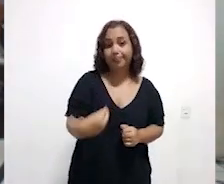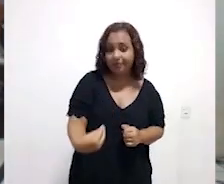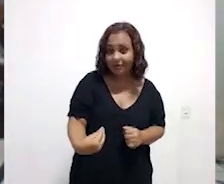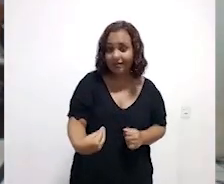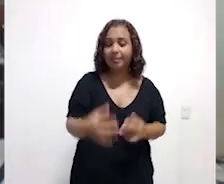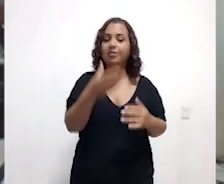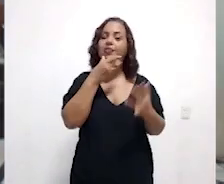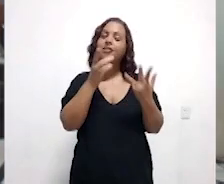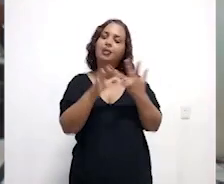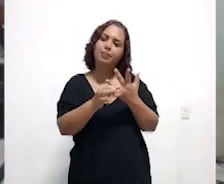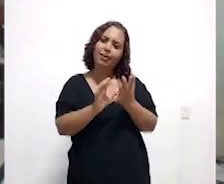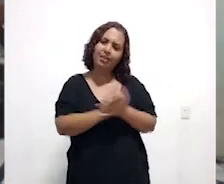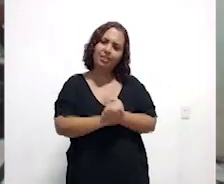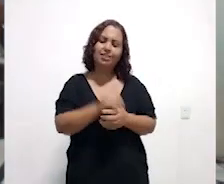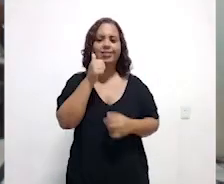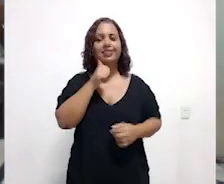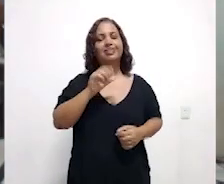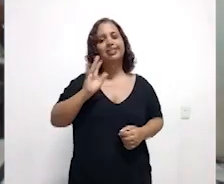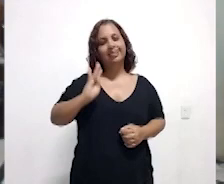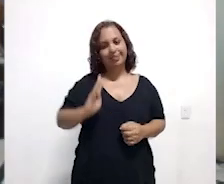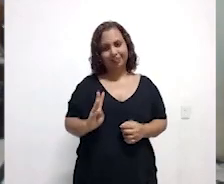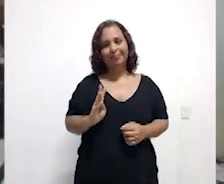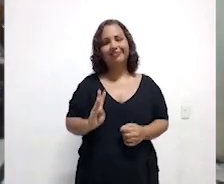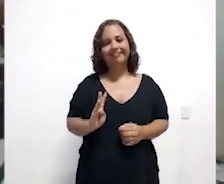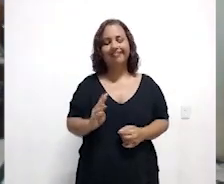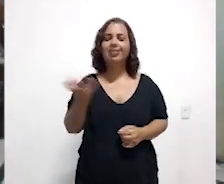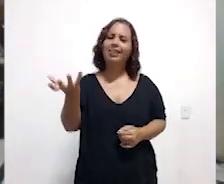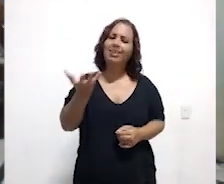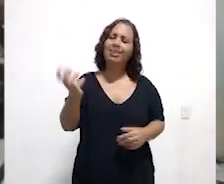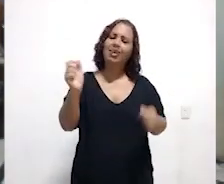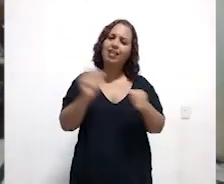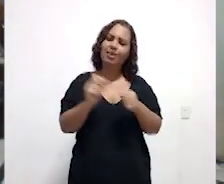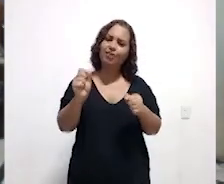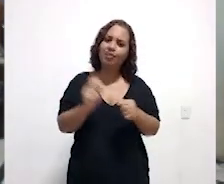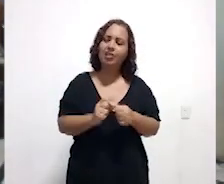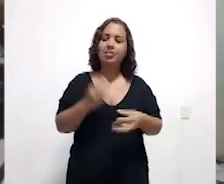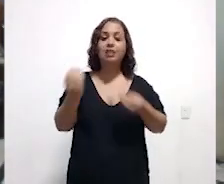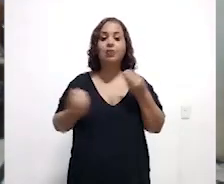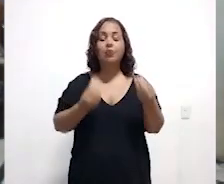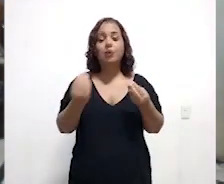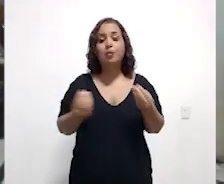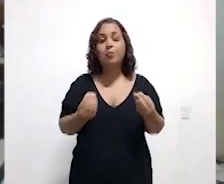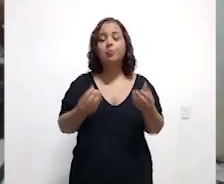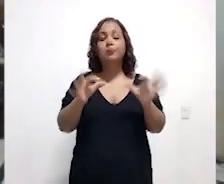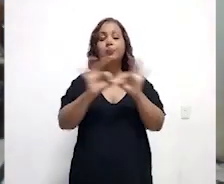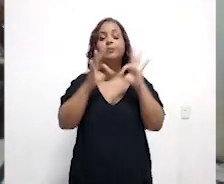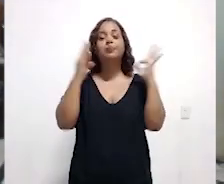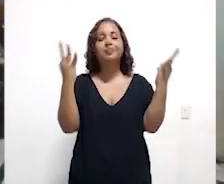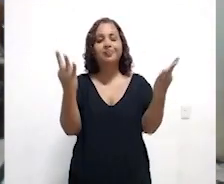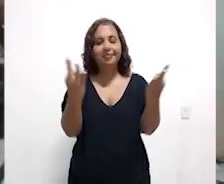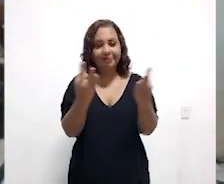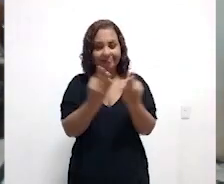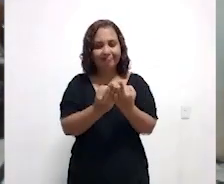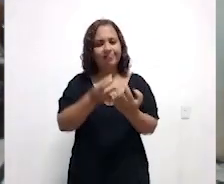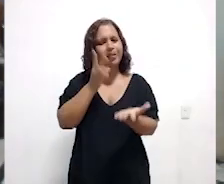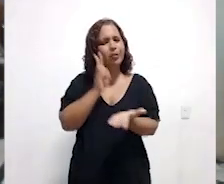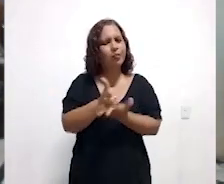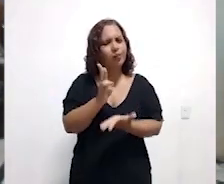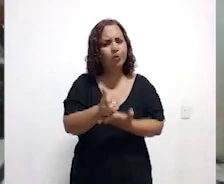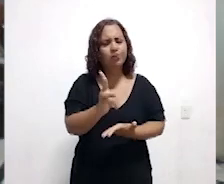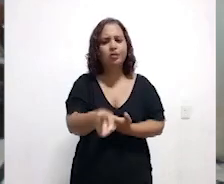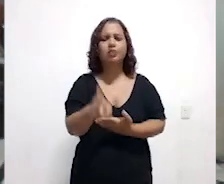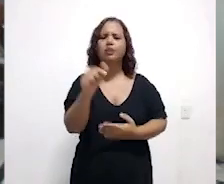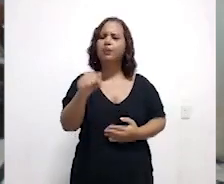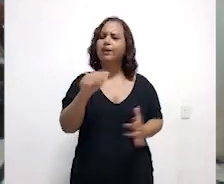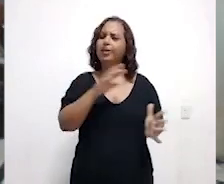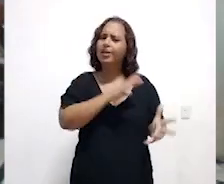maridos, esposas, não é, que querem fazer com que sua família permaneça nesse mundo que cada